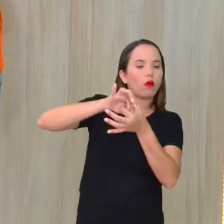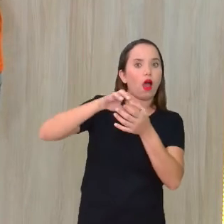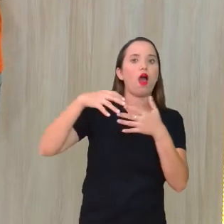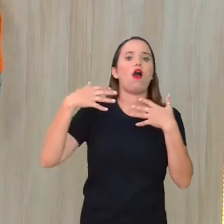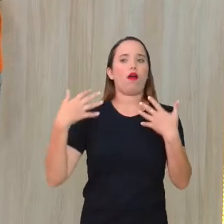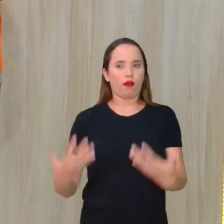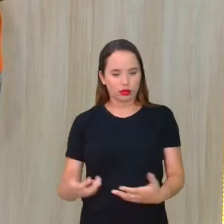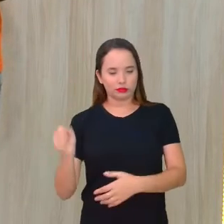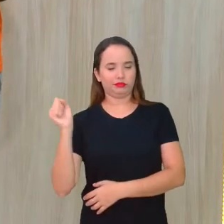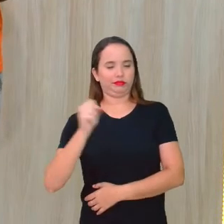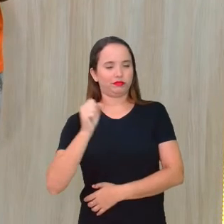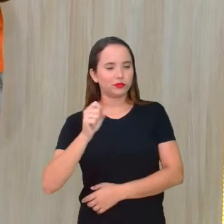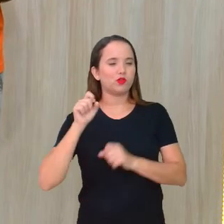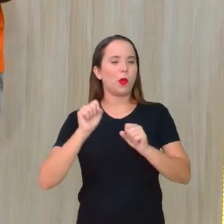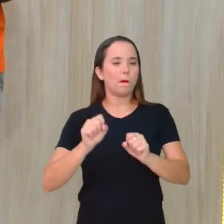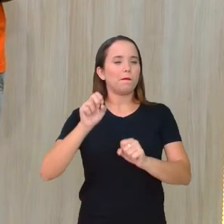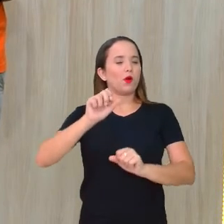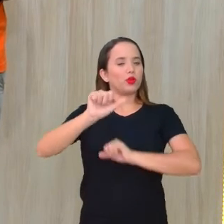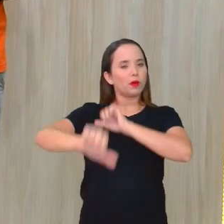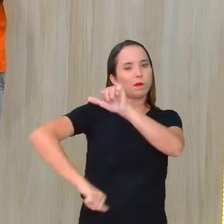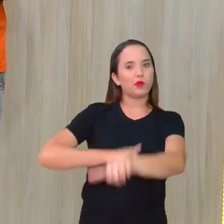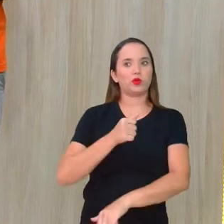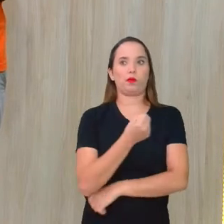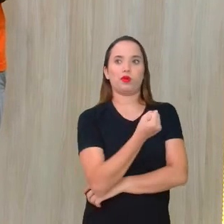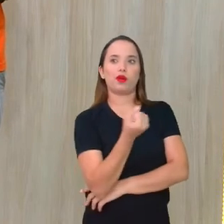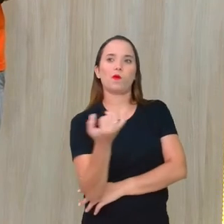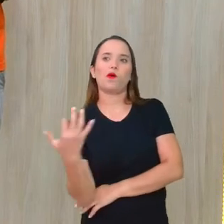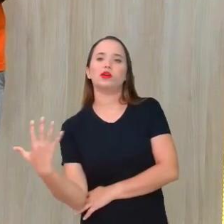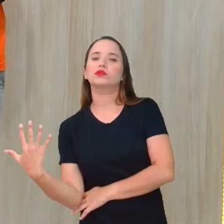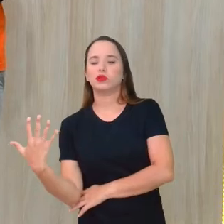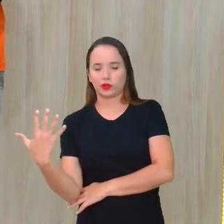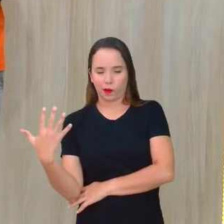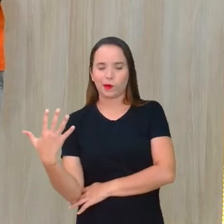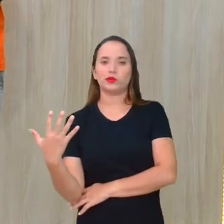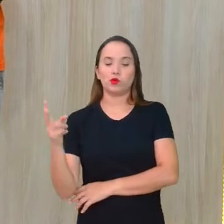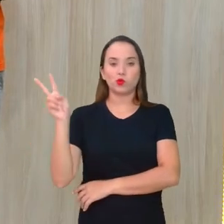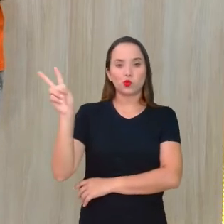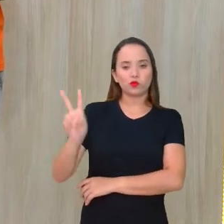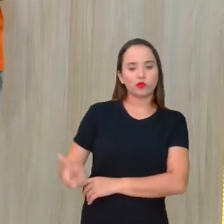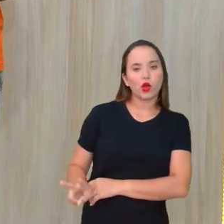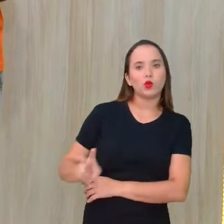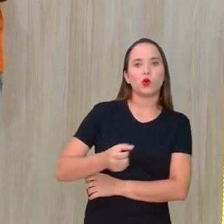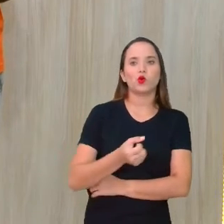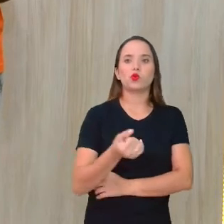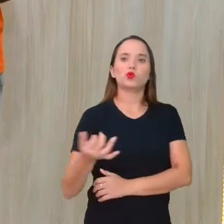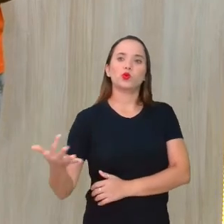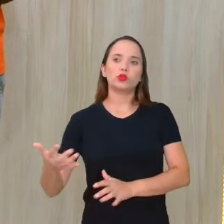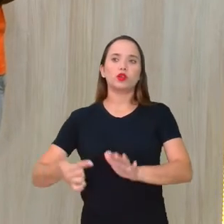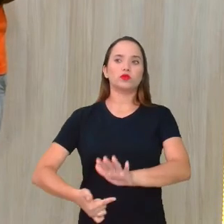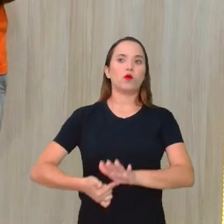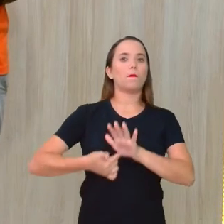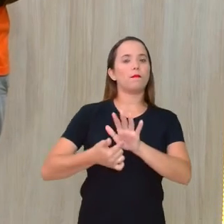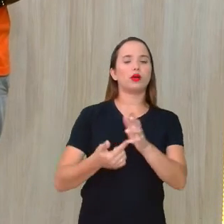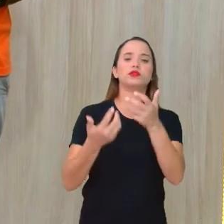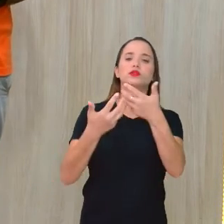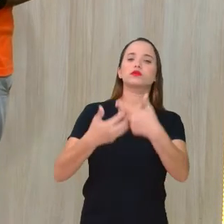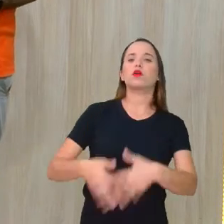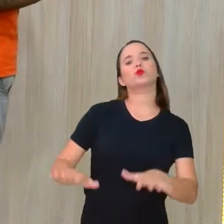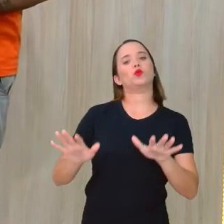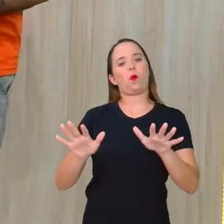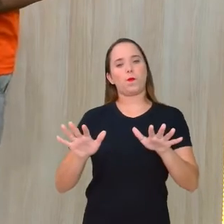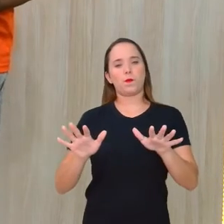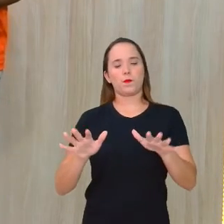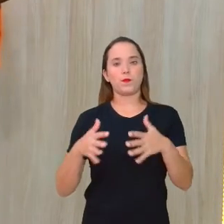ir quantificando as coisas, tá certo? Os valores, as quantidades, elas vão aparecendo naturalmente, não